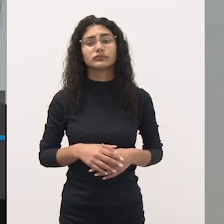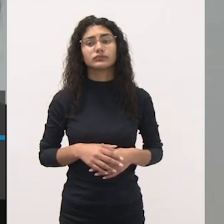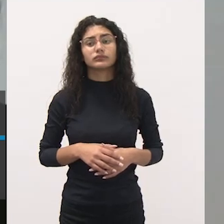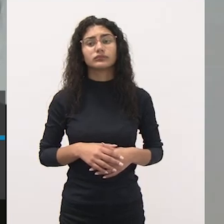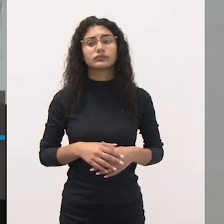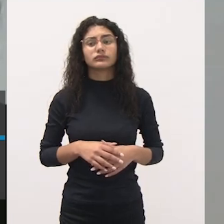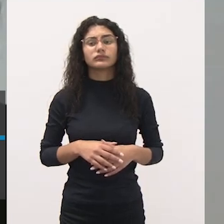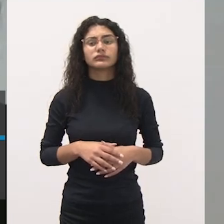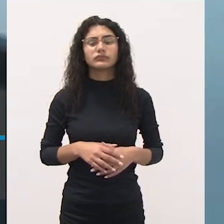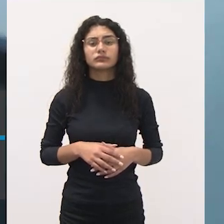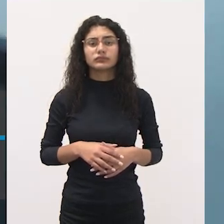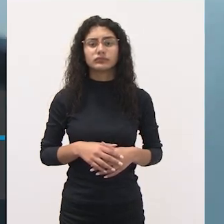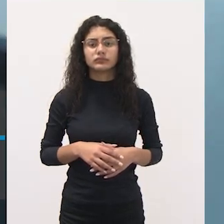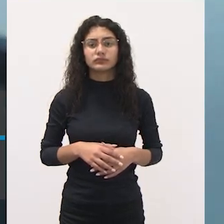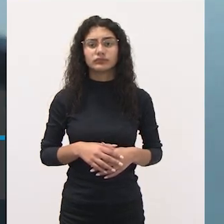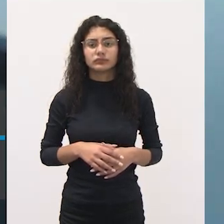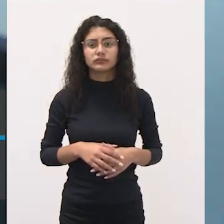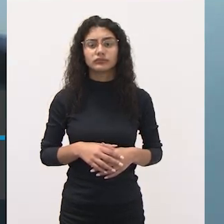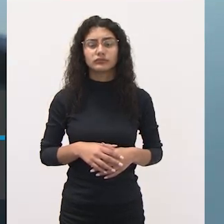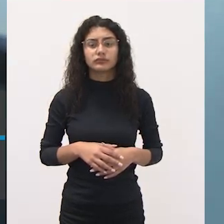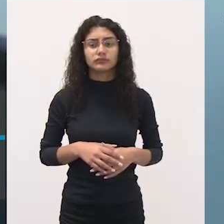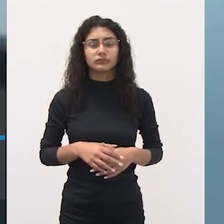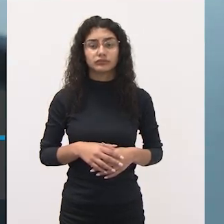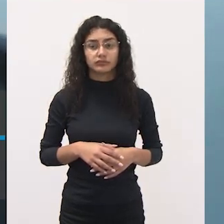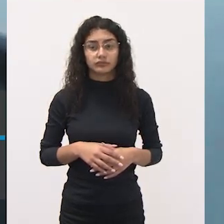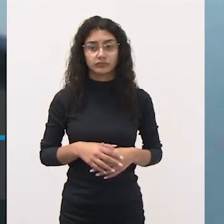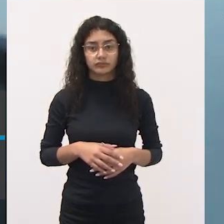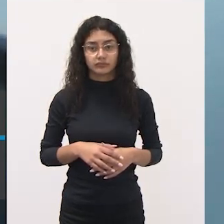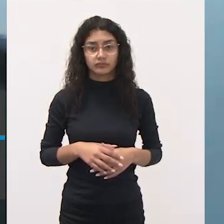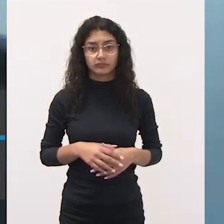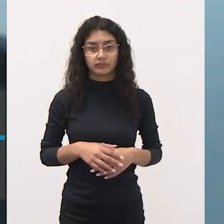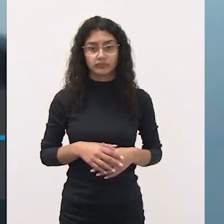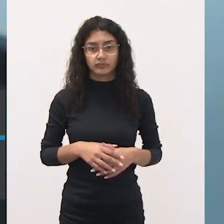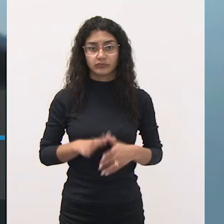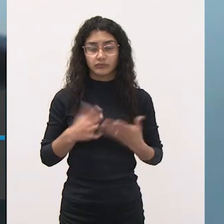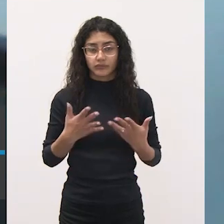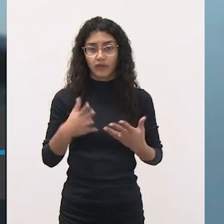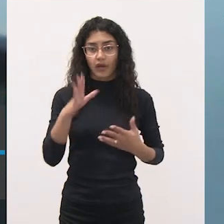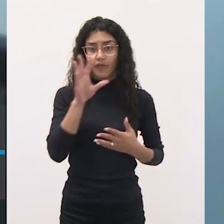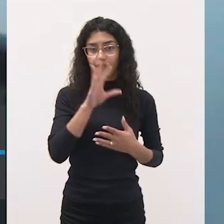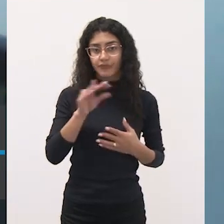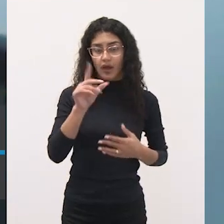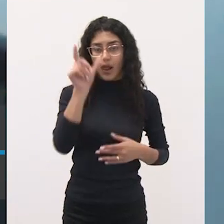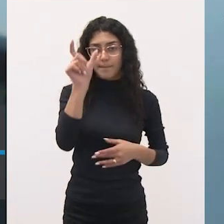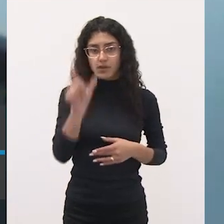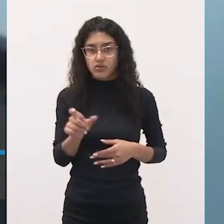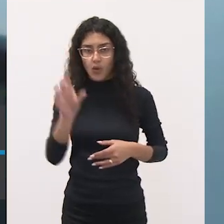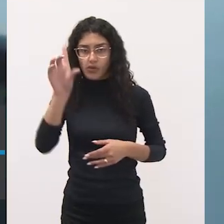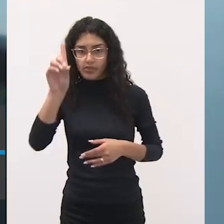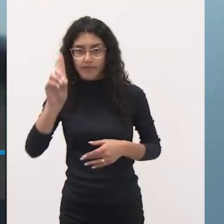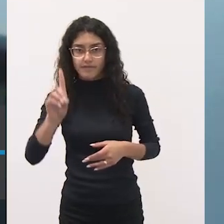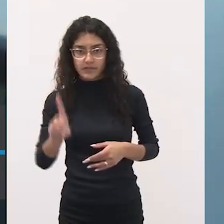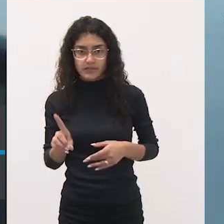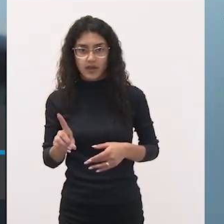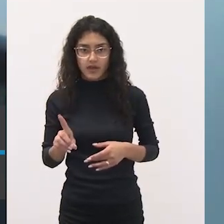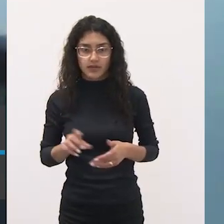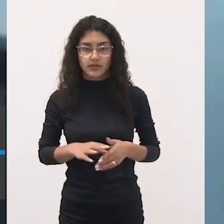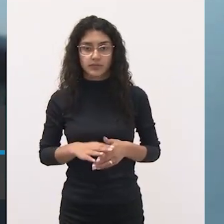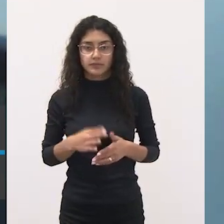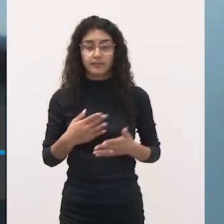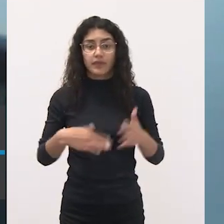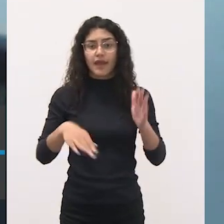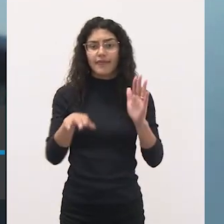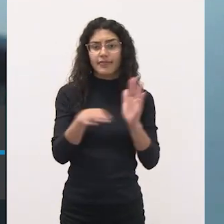a medicina, né, os olhares, né, quando você fala das pessoas com deficiência, até